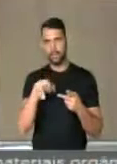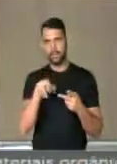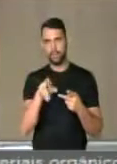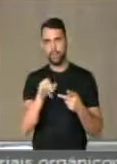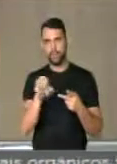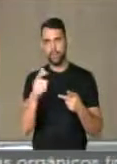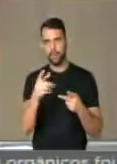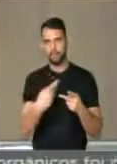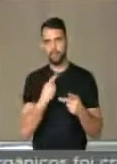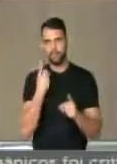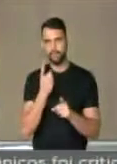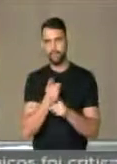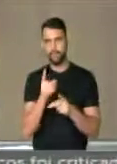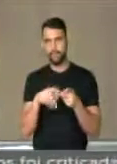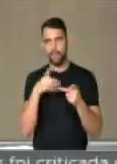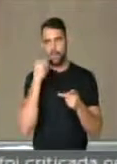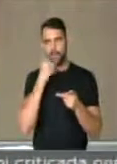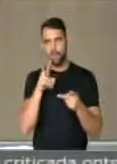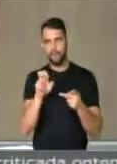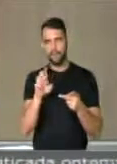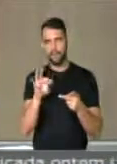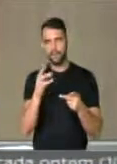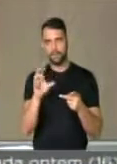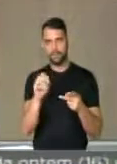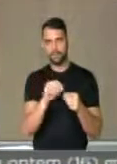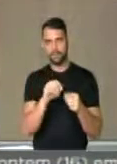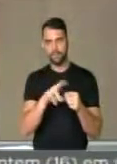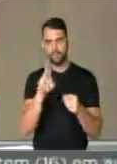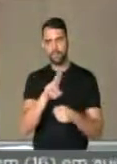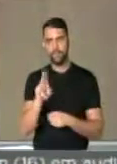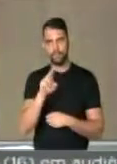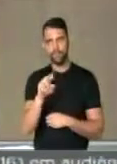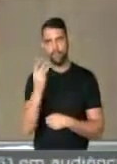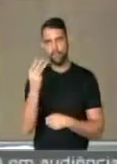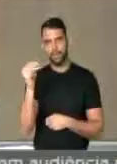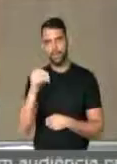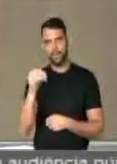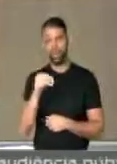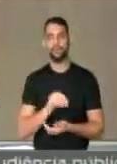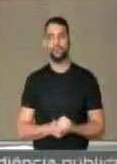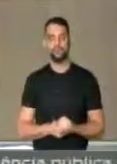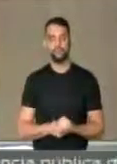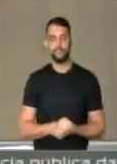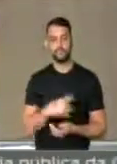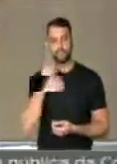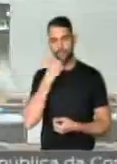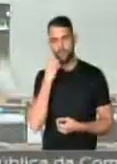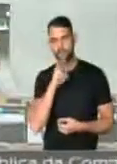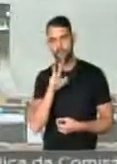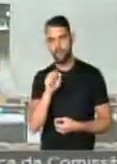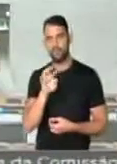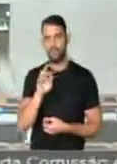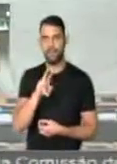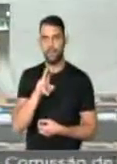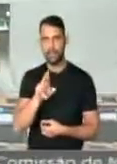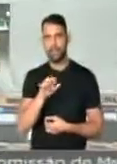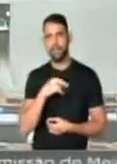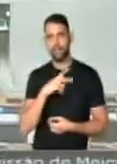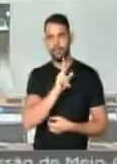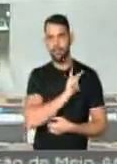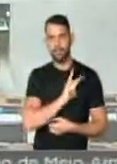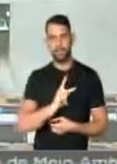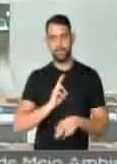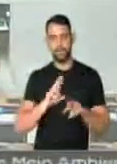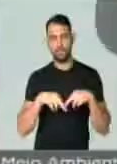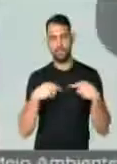Moreira, como não se encontra, deputado Vicentinho vai fazer uso das breves comunicações. Deputado Valim, que